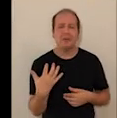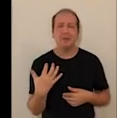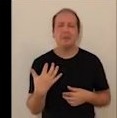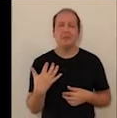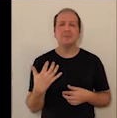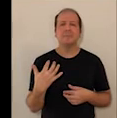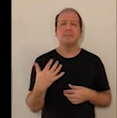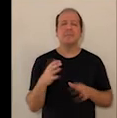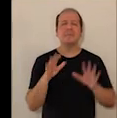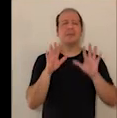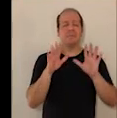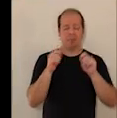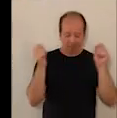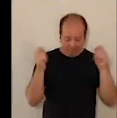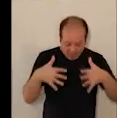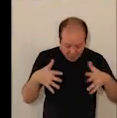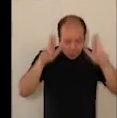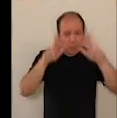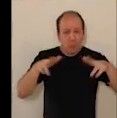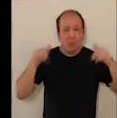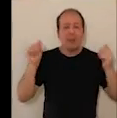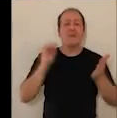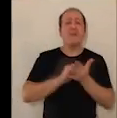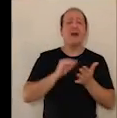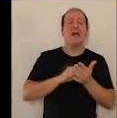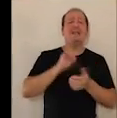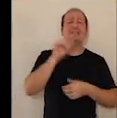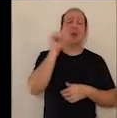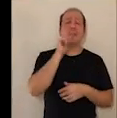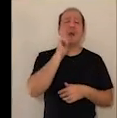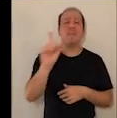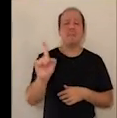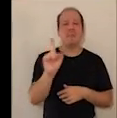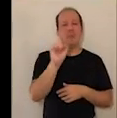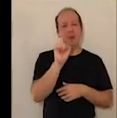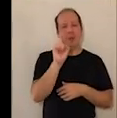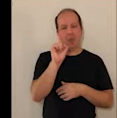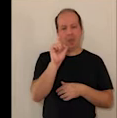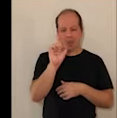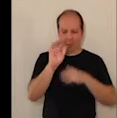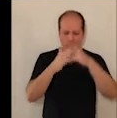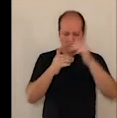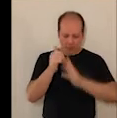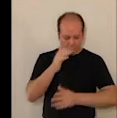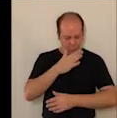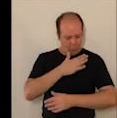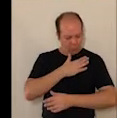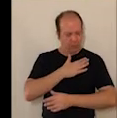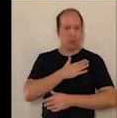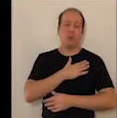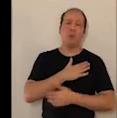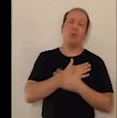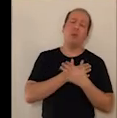Pois há um feitiço que nunca falha. Se uma mulher virtuosa puser sua mão sobre o coração